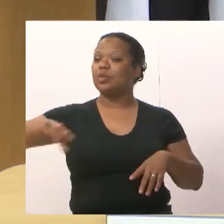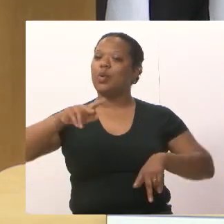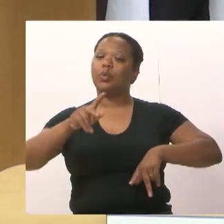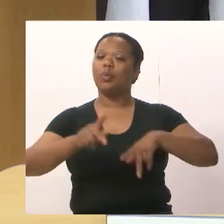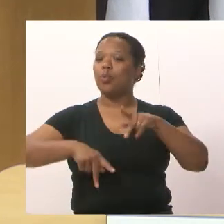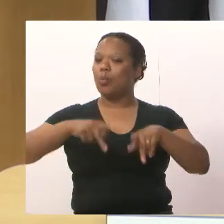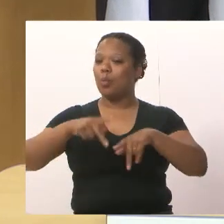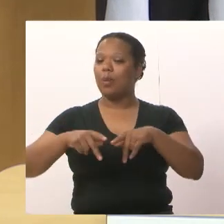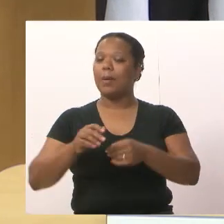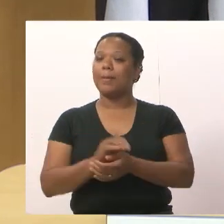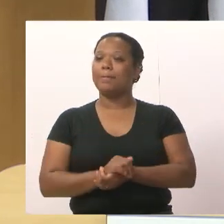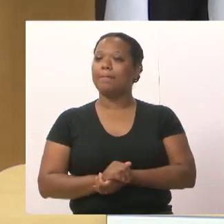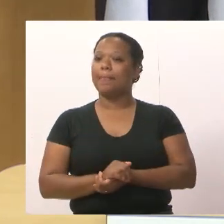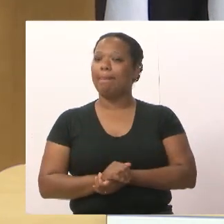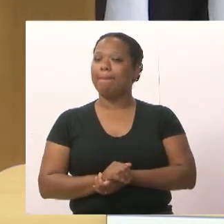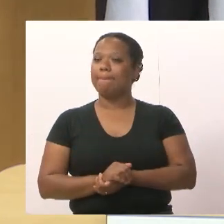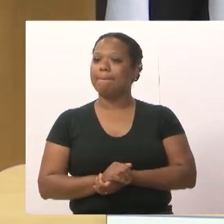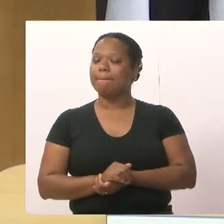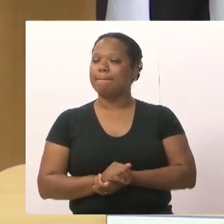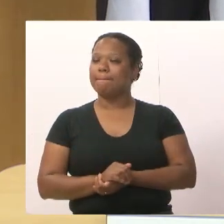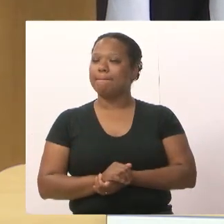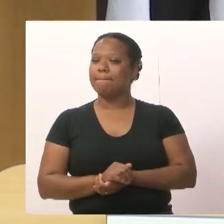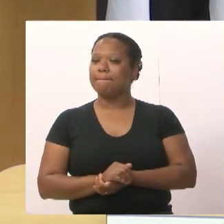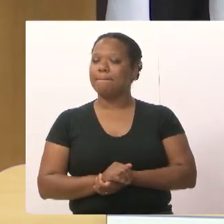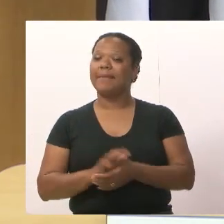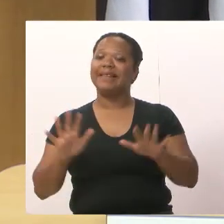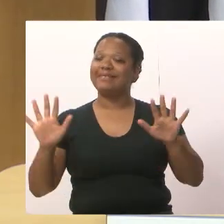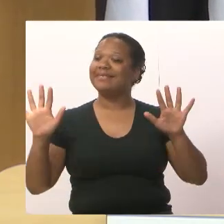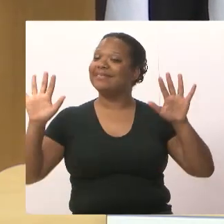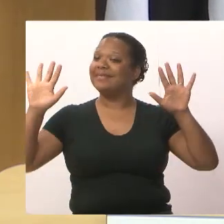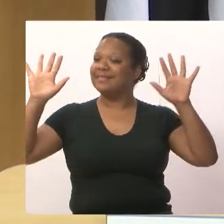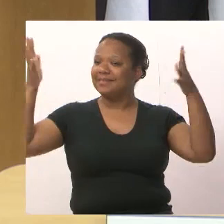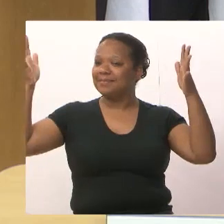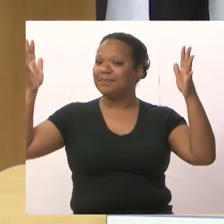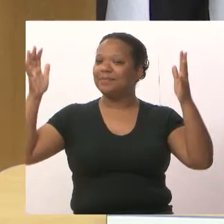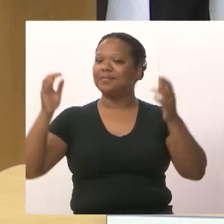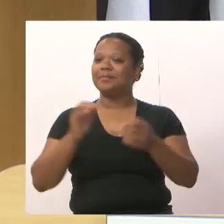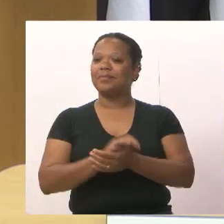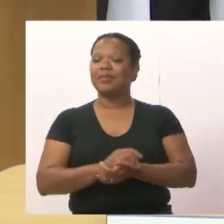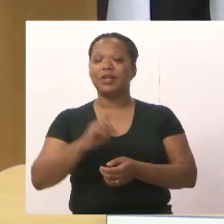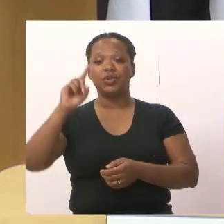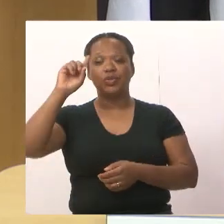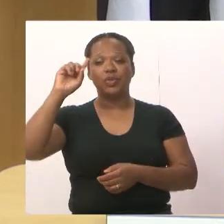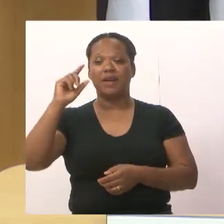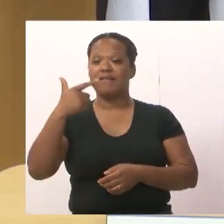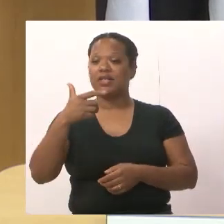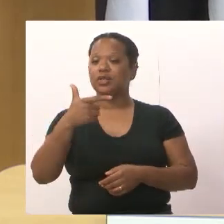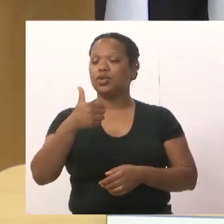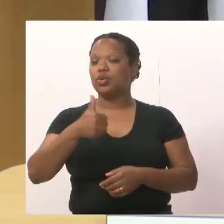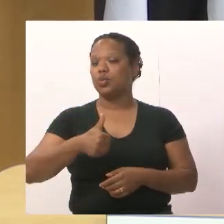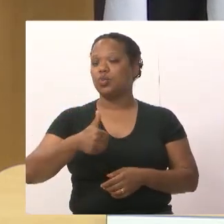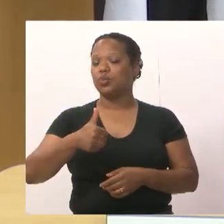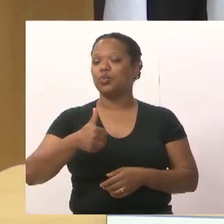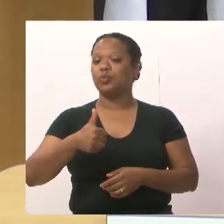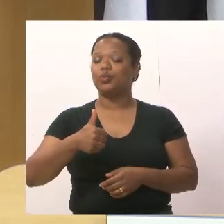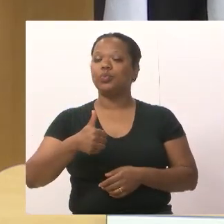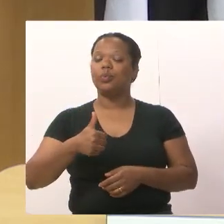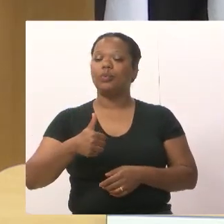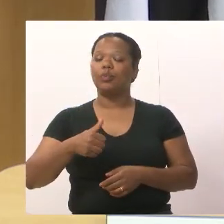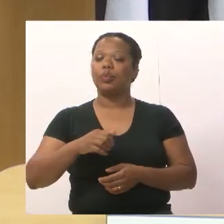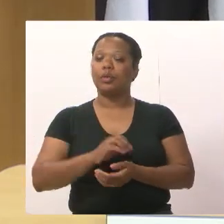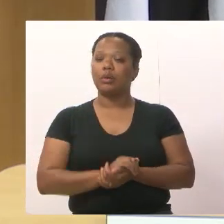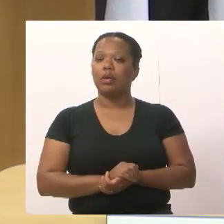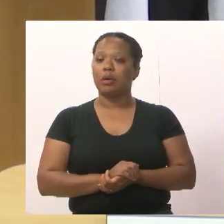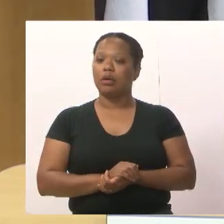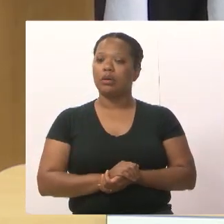nos assiste, que em celebração ou comemoração ao dia 21/9, Dia Nacional de Luta da Pessoa